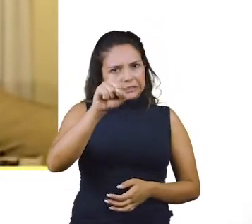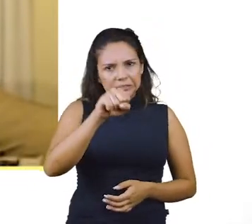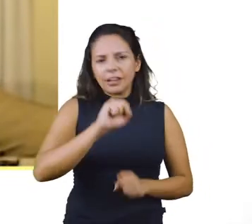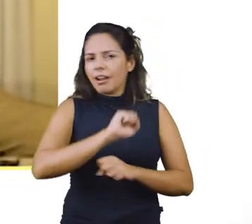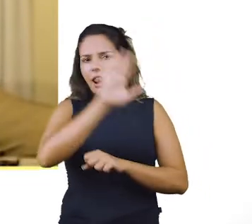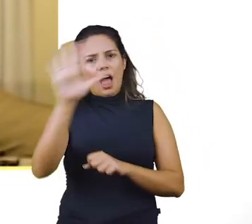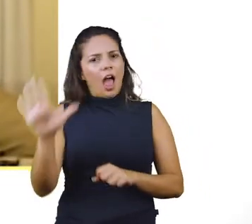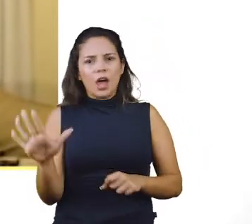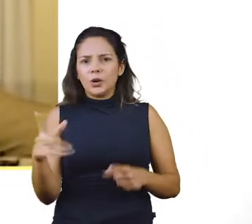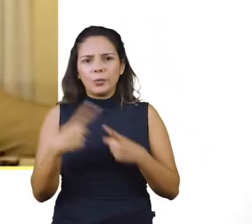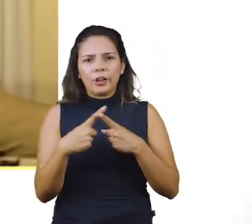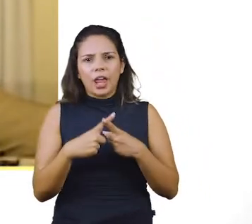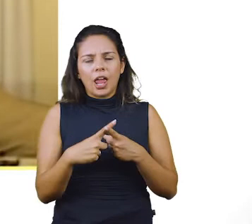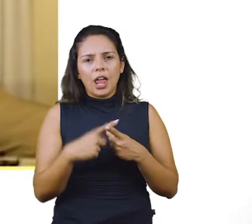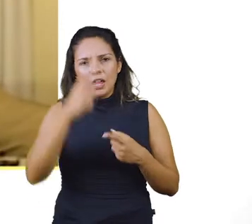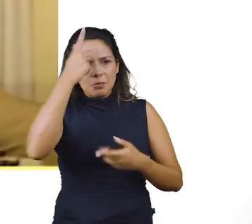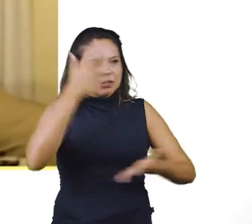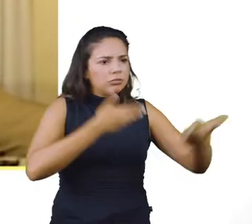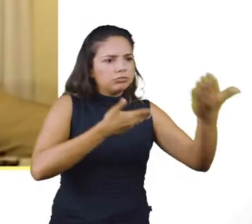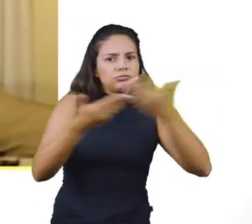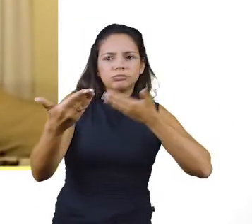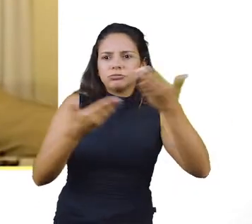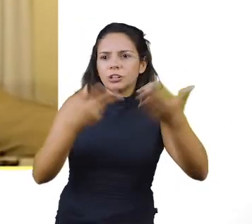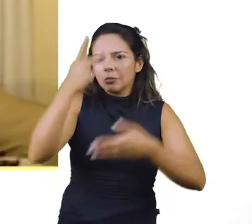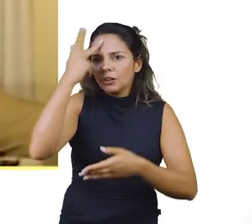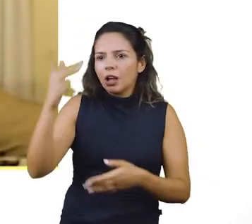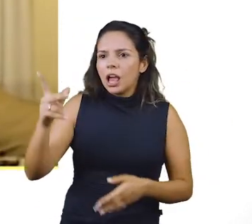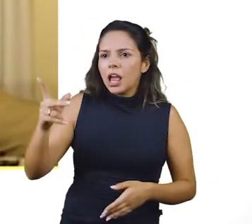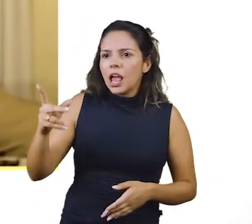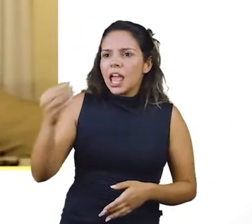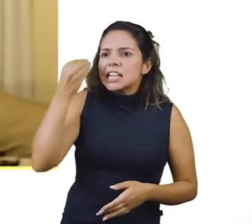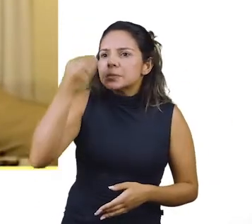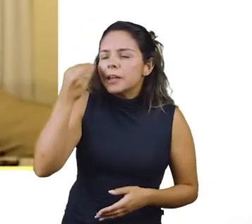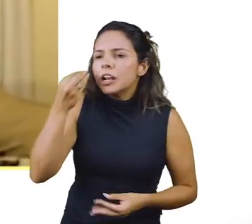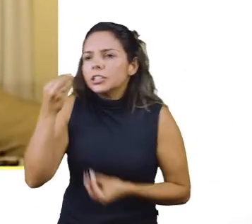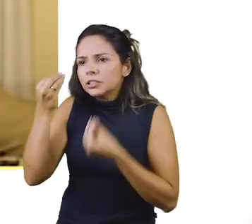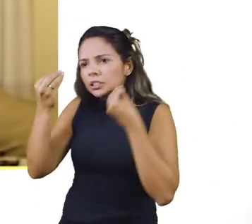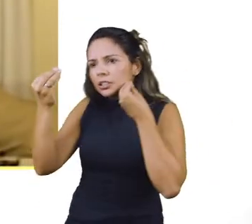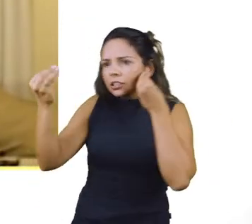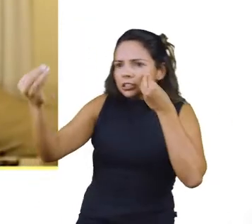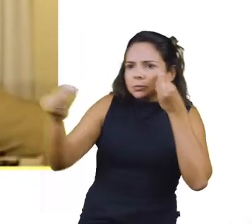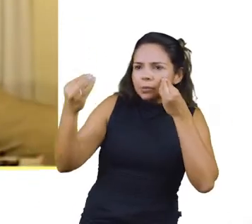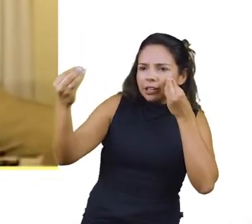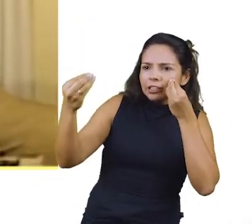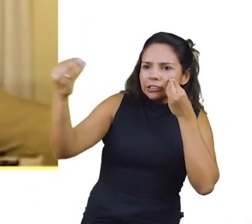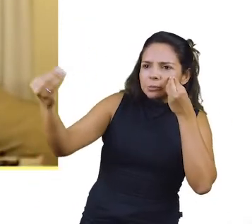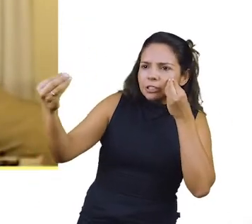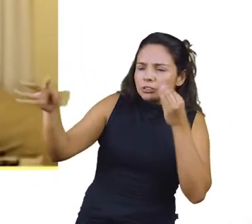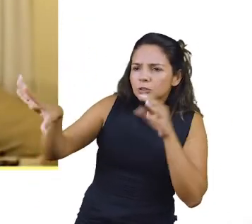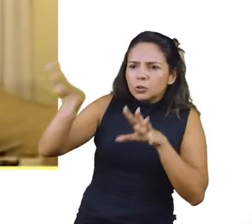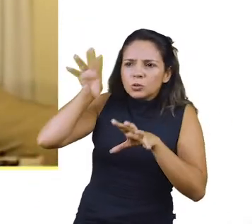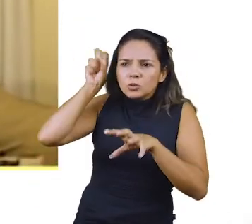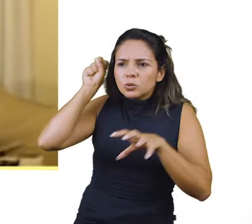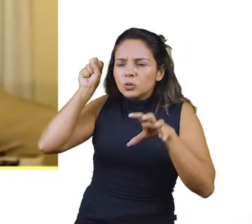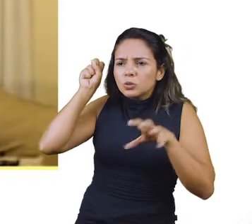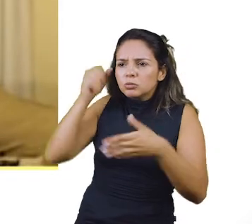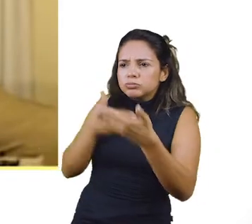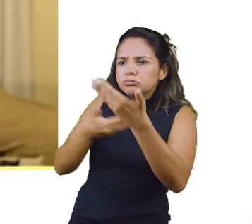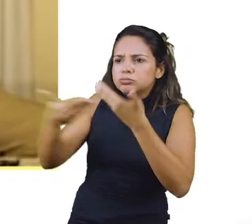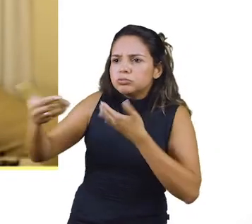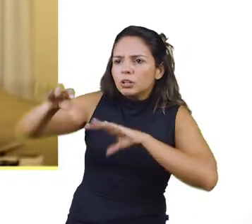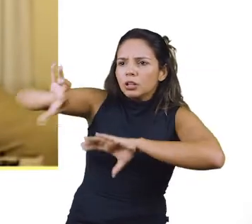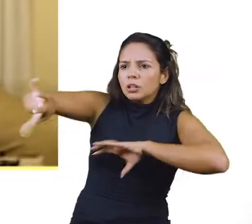momentos mais fáceis da vida dela, nos mais alegres, nos tristes, dá para a gente uma experiência que muito provavelmente quase ninguém vai